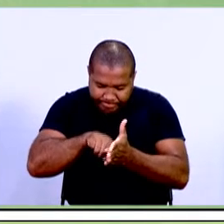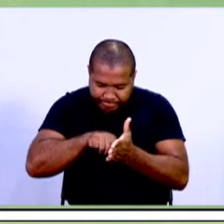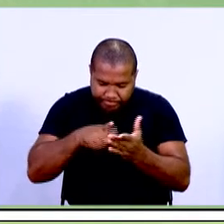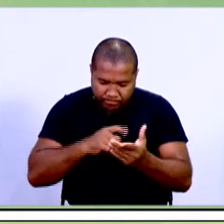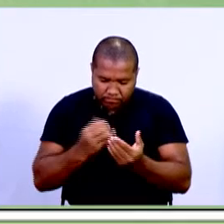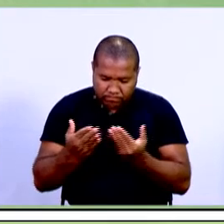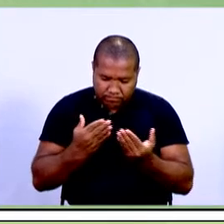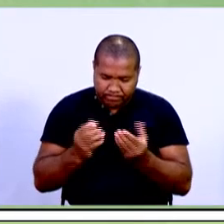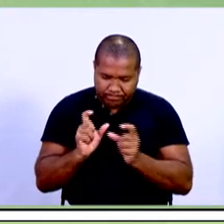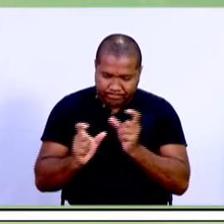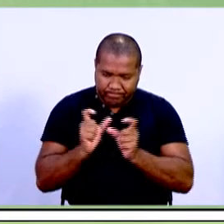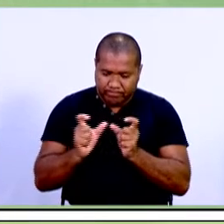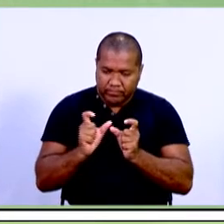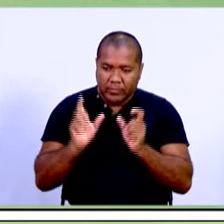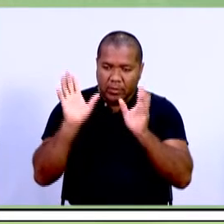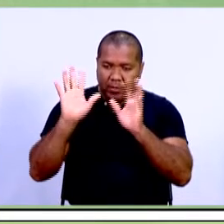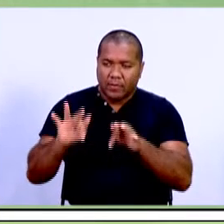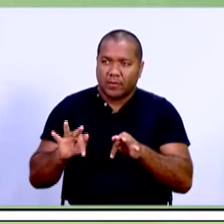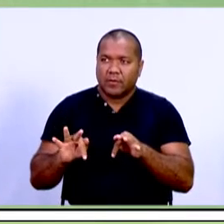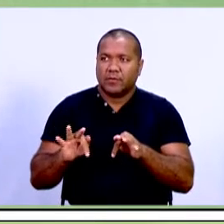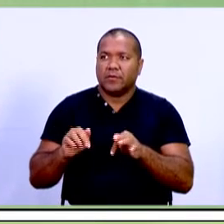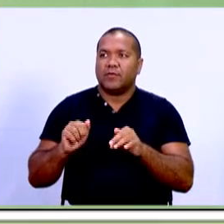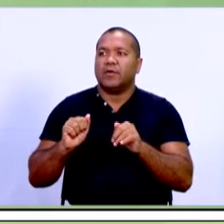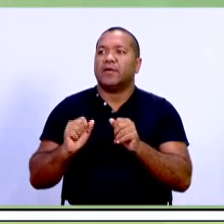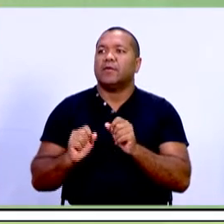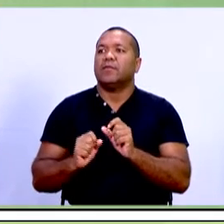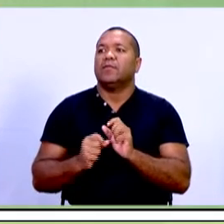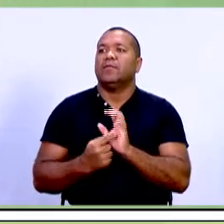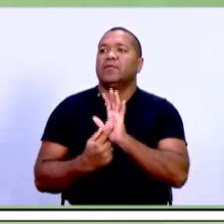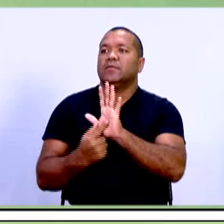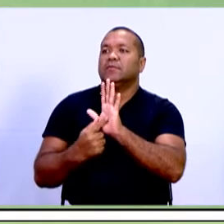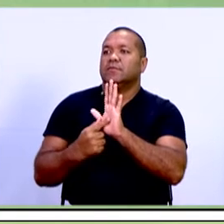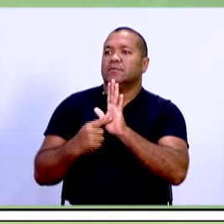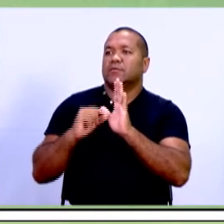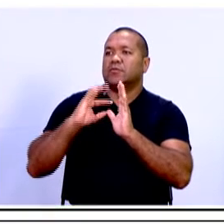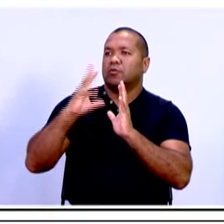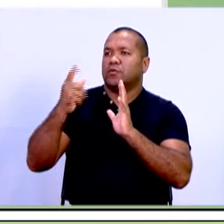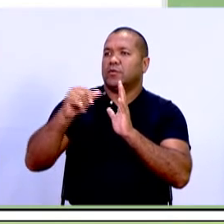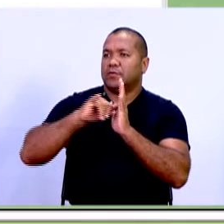finalmente, os dashboards, os painéis com as informações.